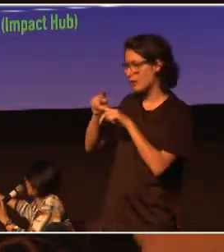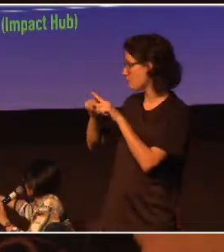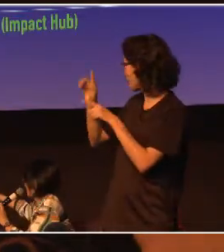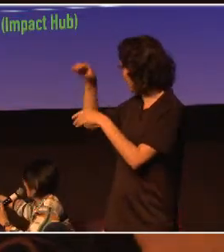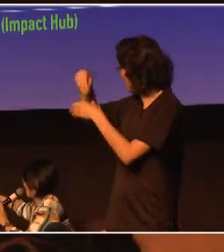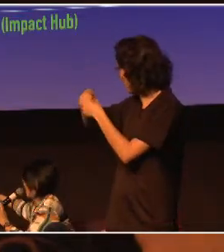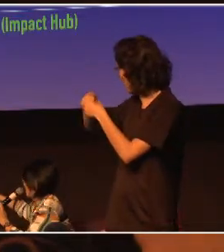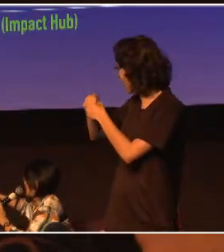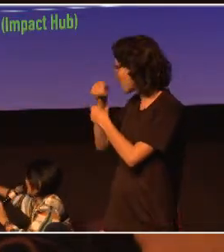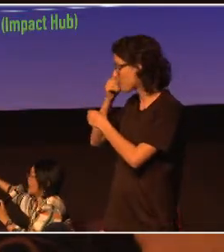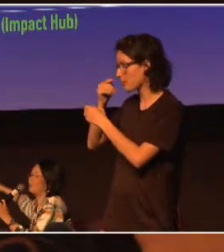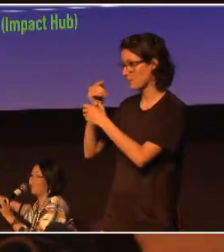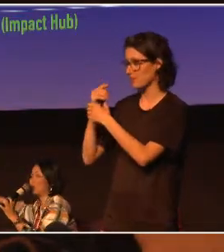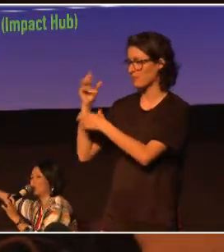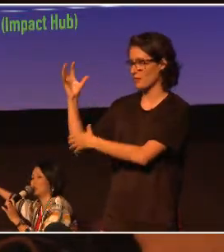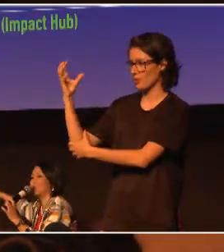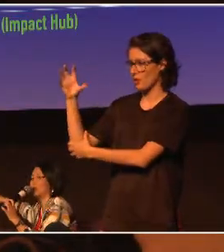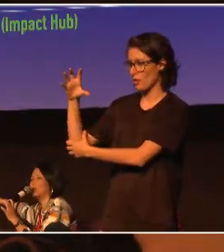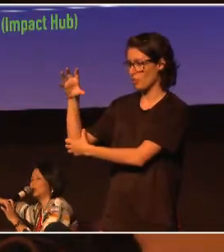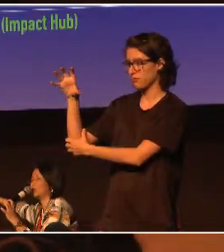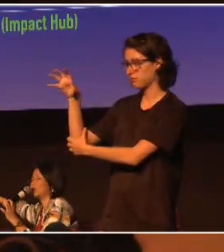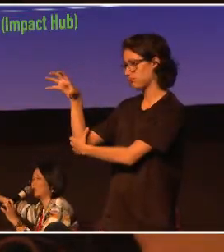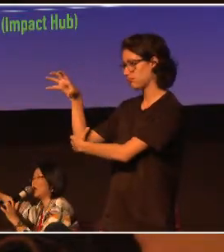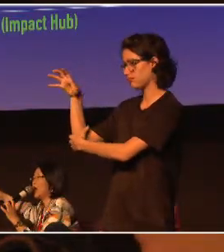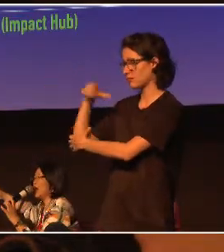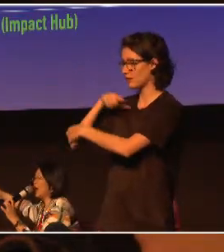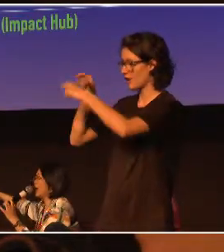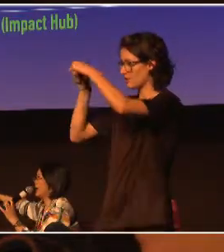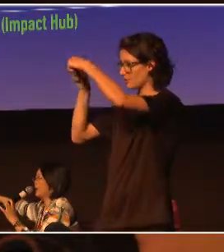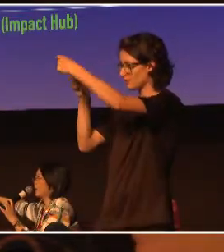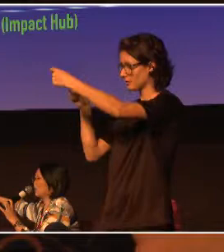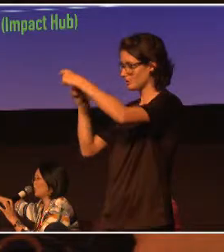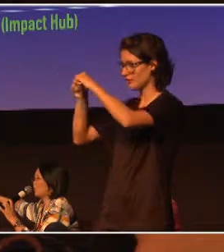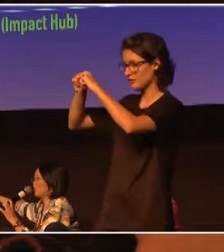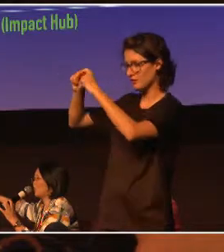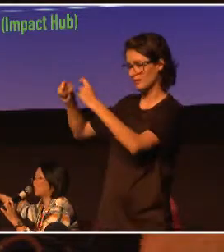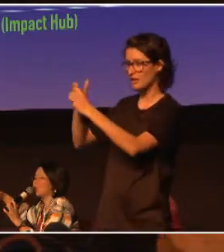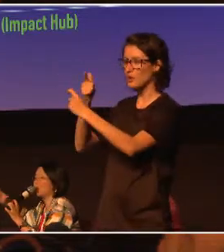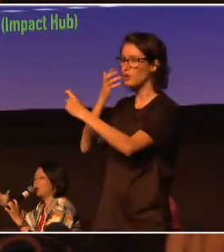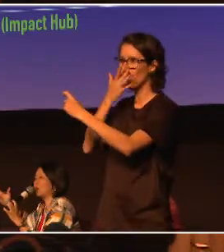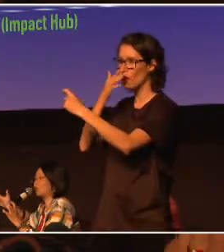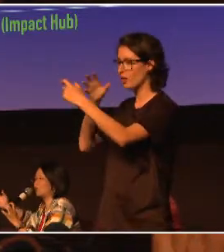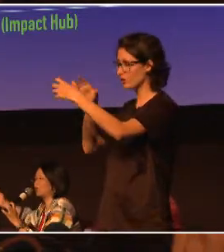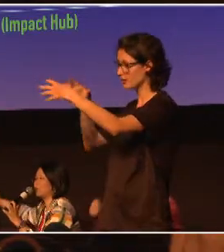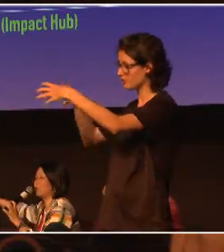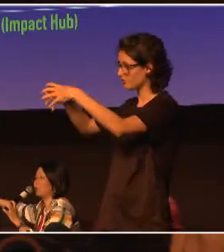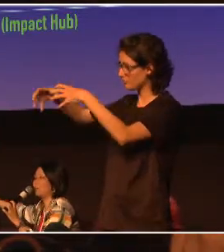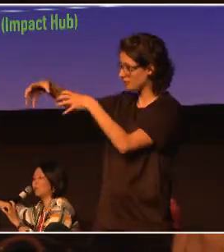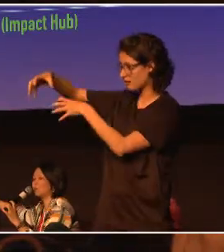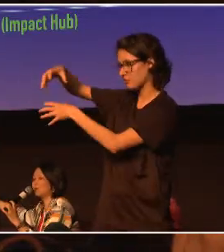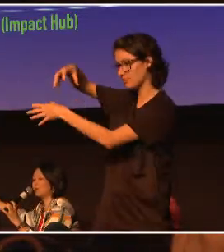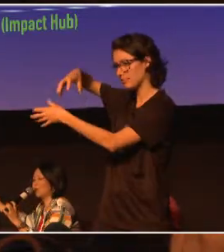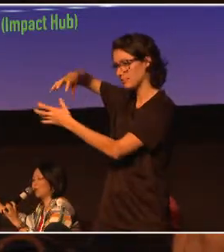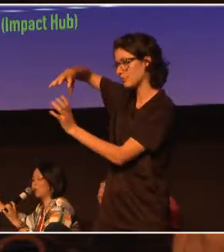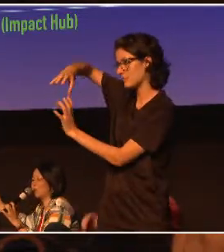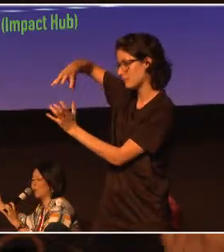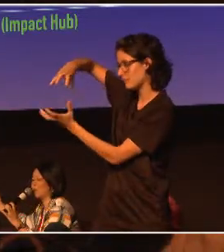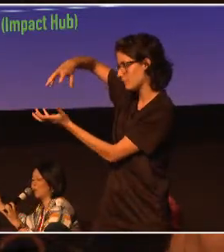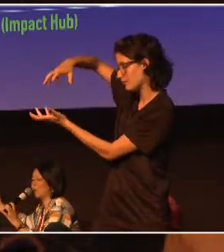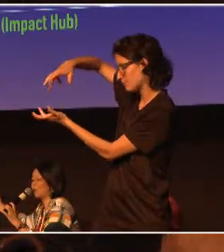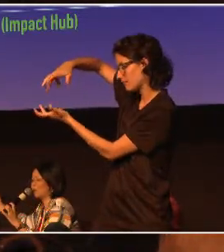tubo transparente que dá a volta no planeta. Então, o blockchain do Bitcoin ele surgiu com